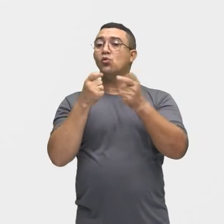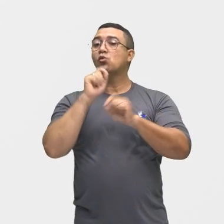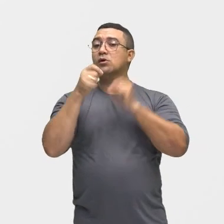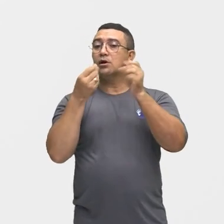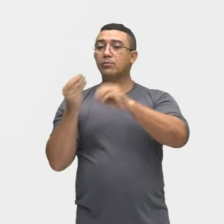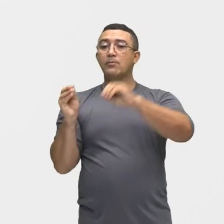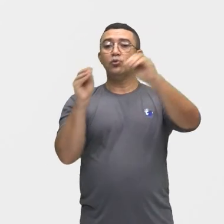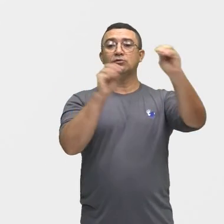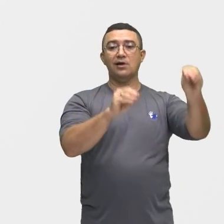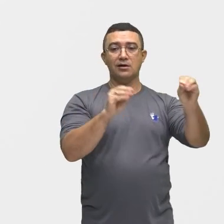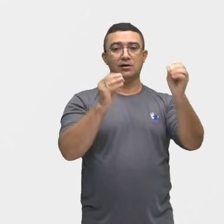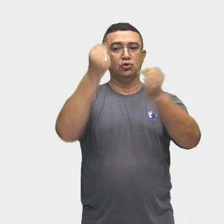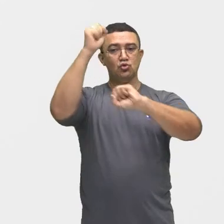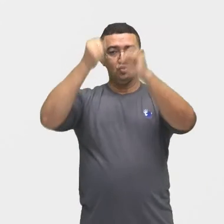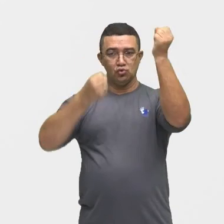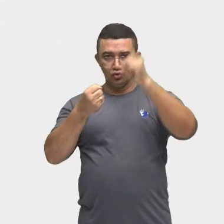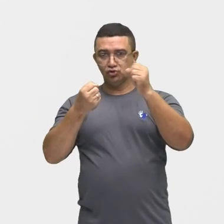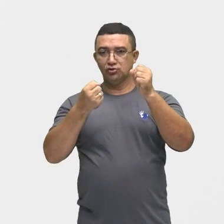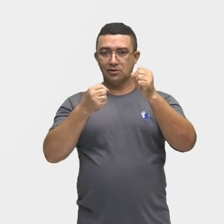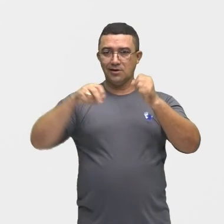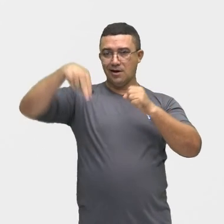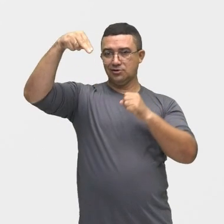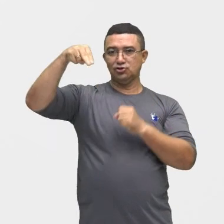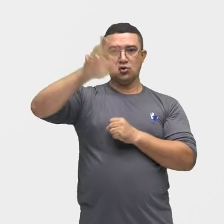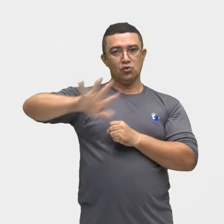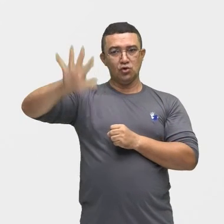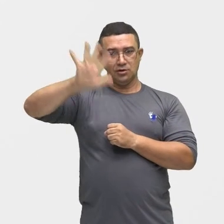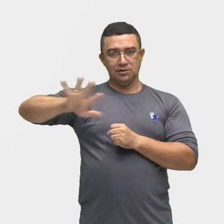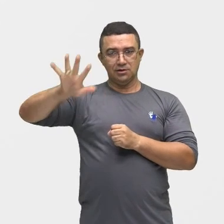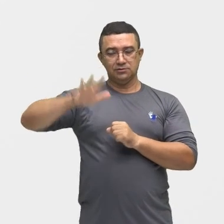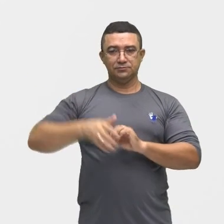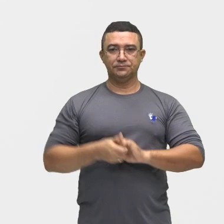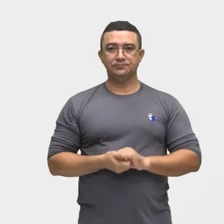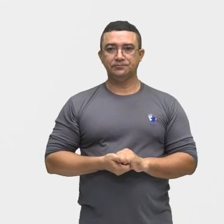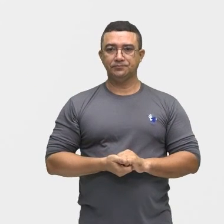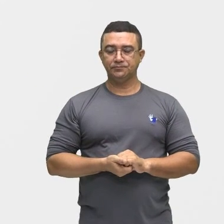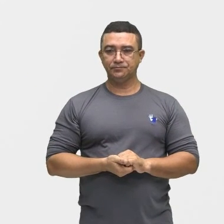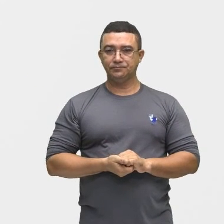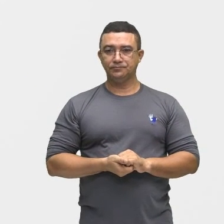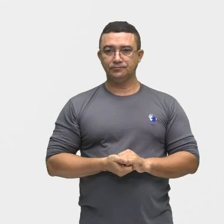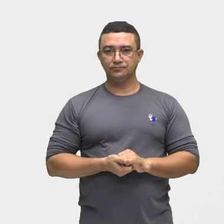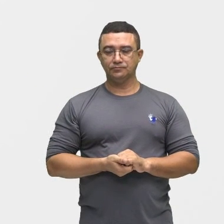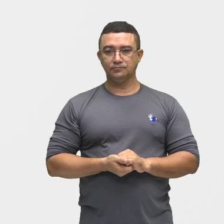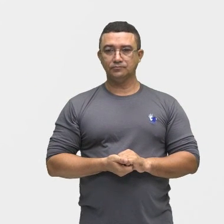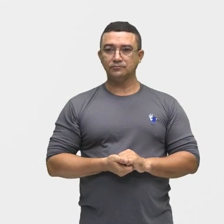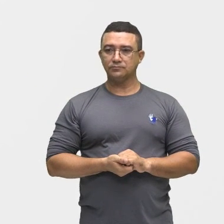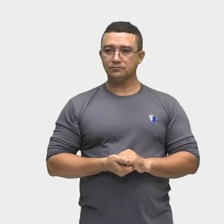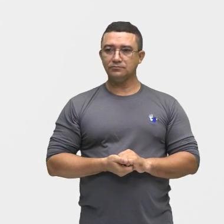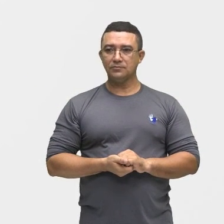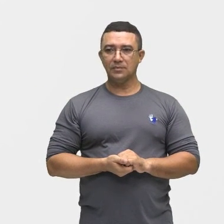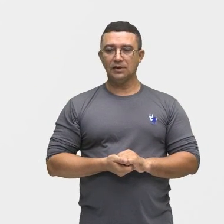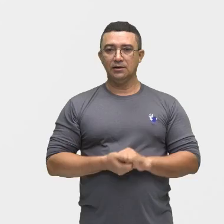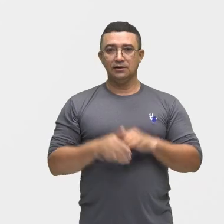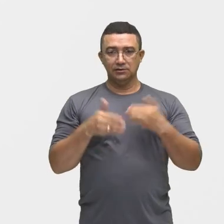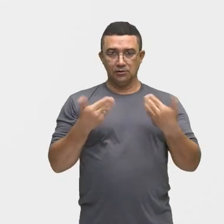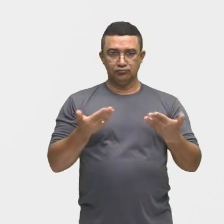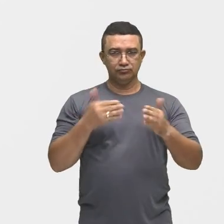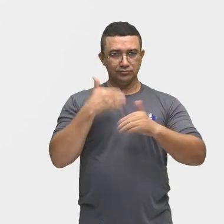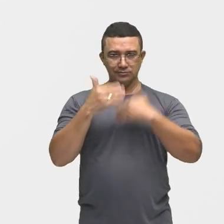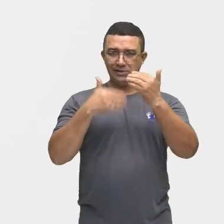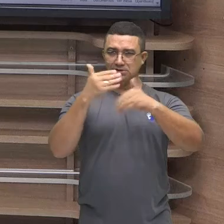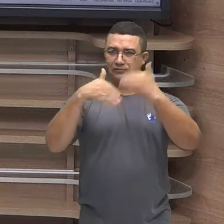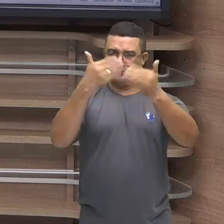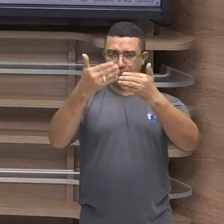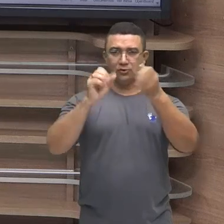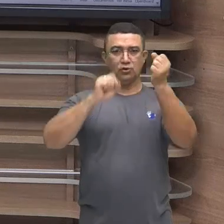atrair com que essas indústrias se instalem ali em uma determinada cidade, né? Então, esse